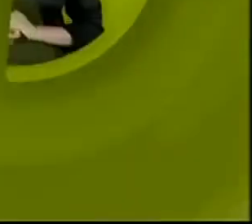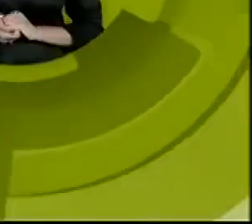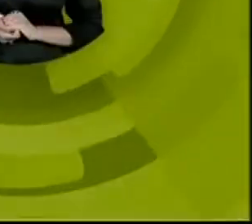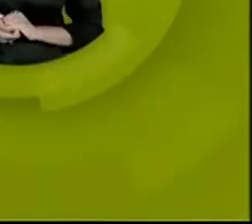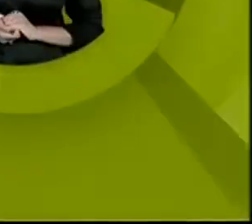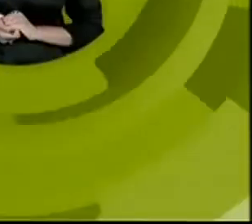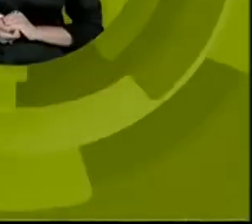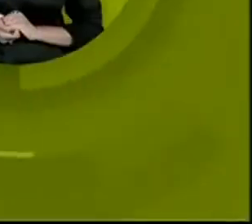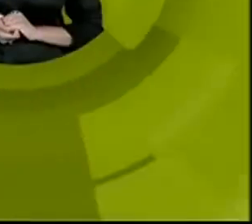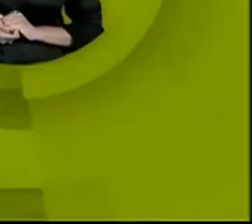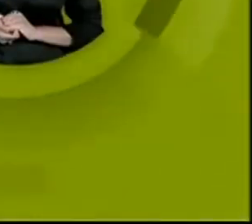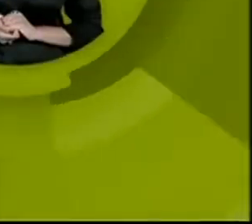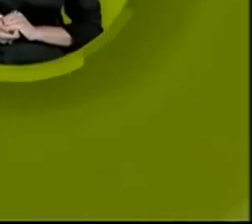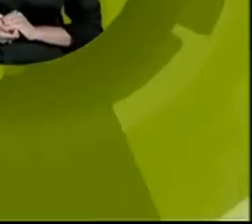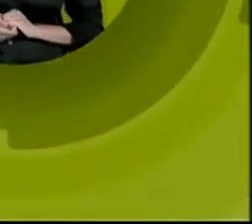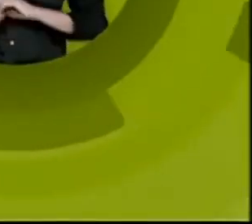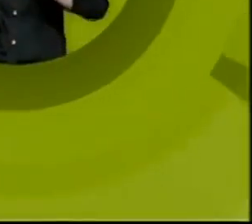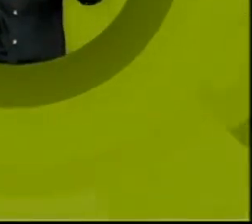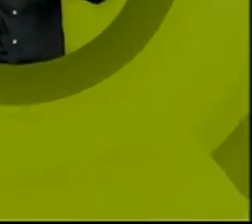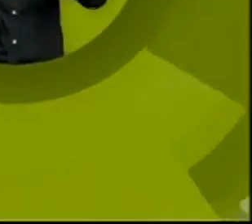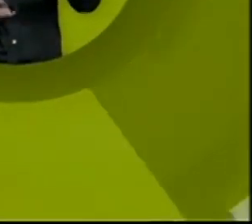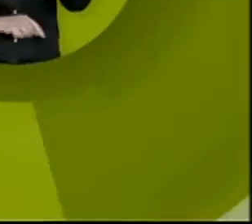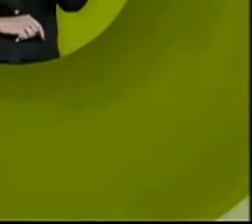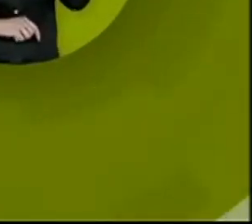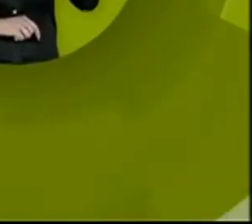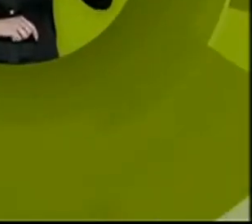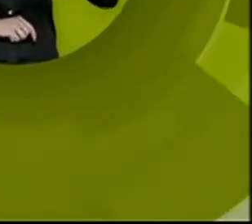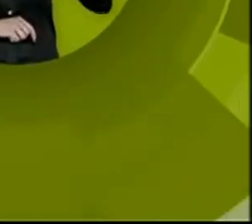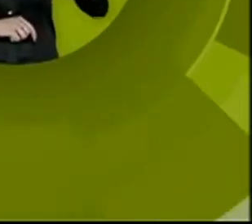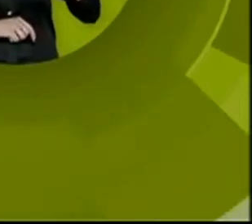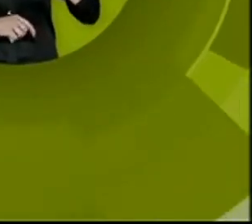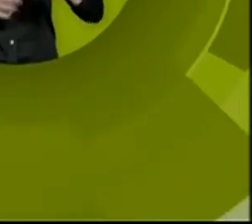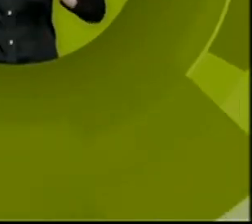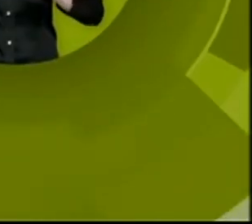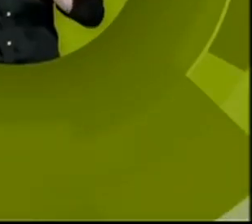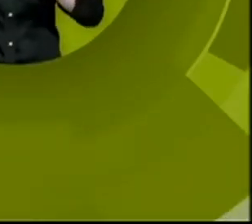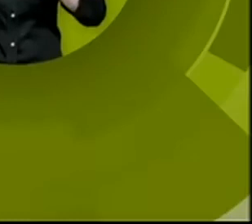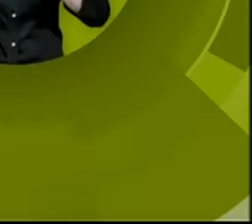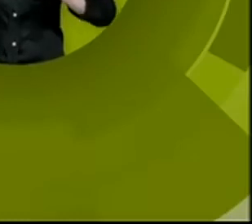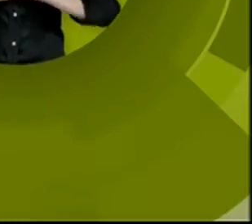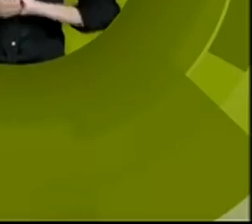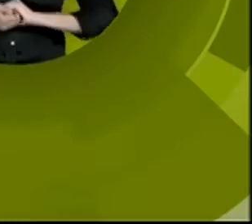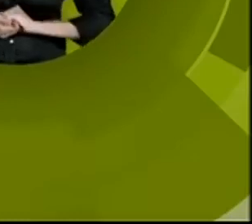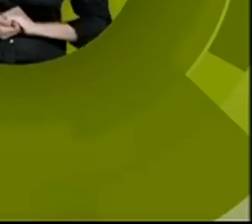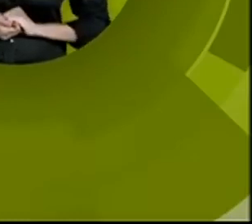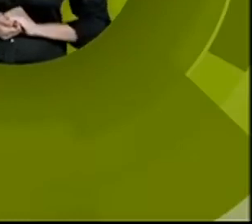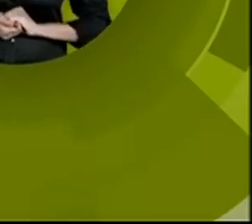e o programa a seguir é livre para todos os públicos